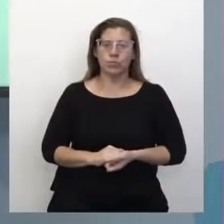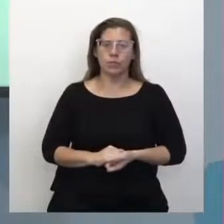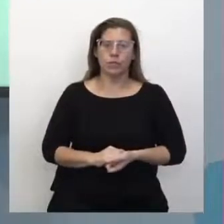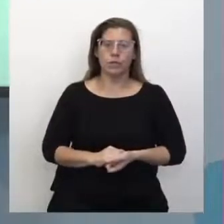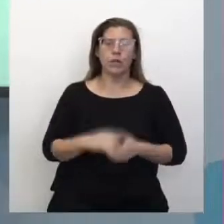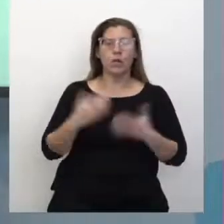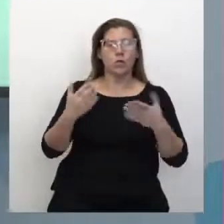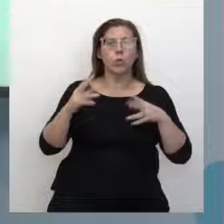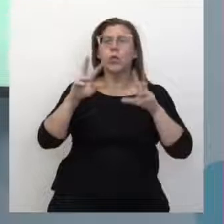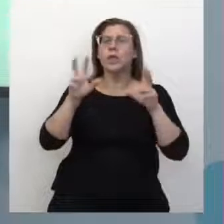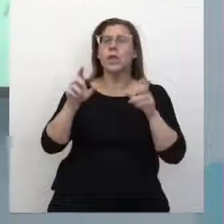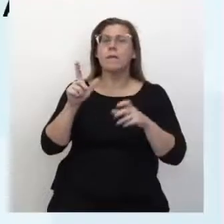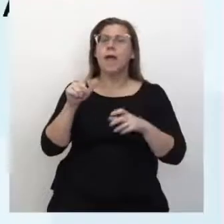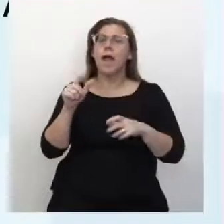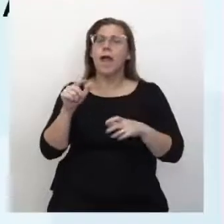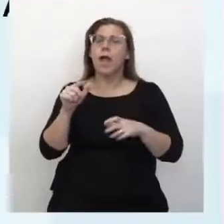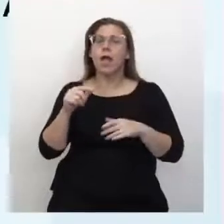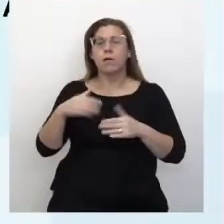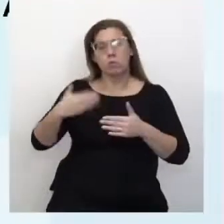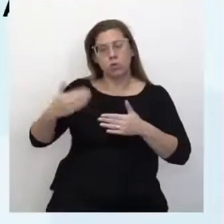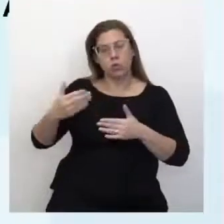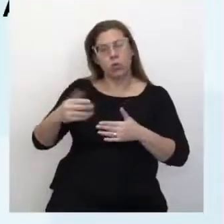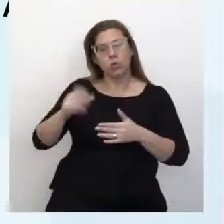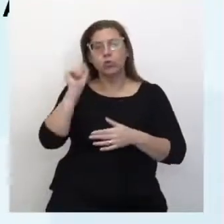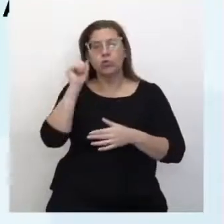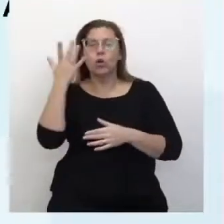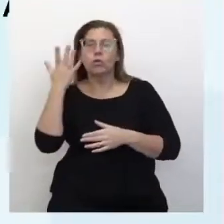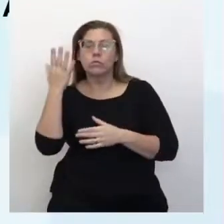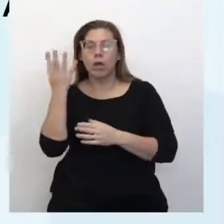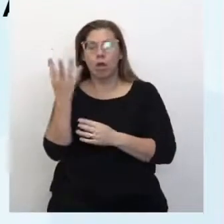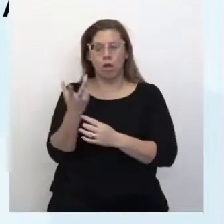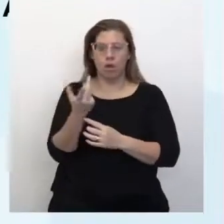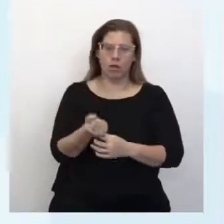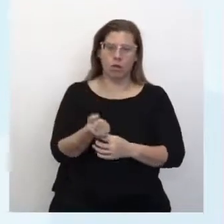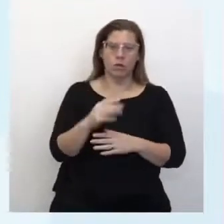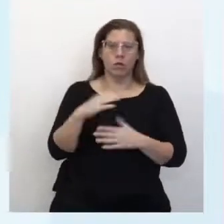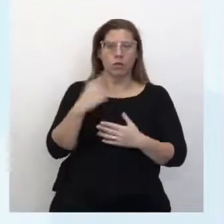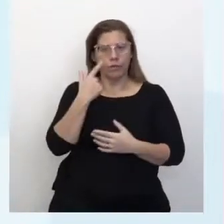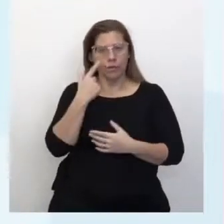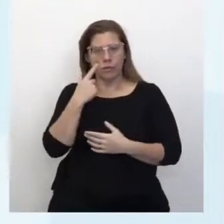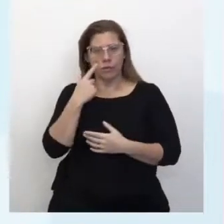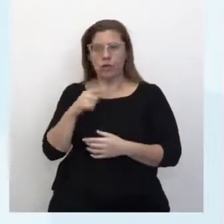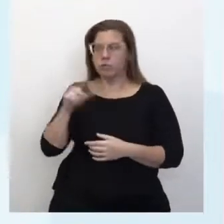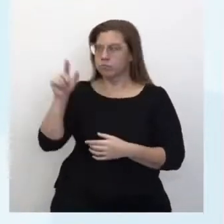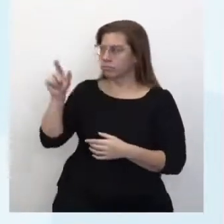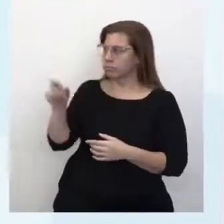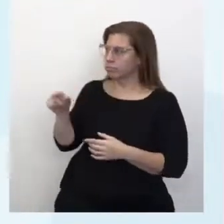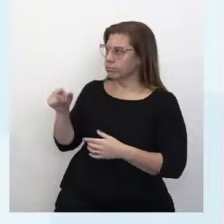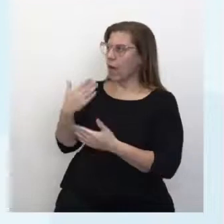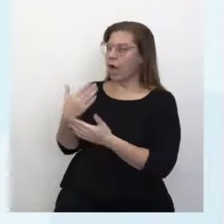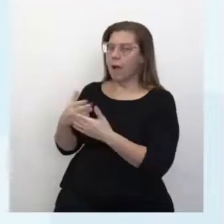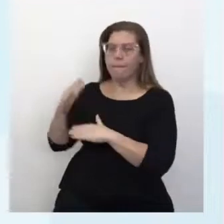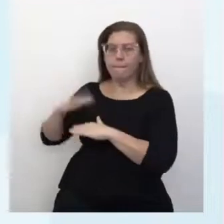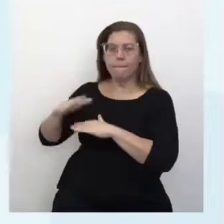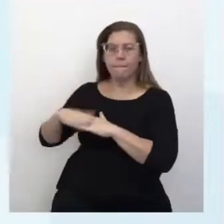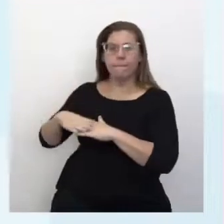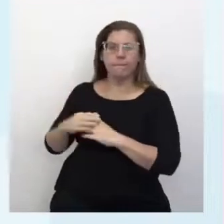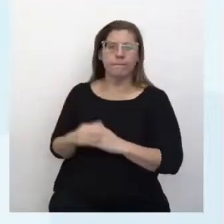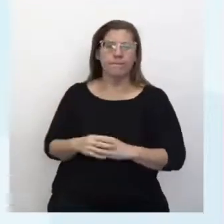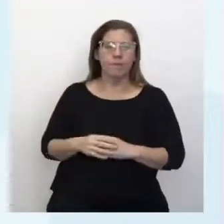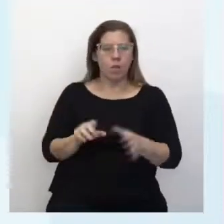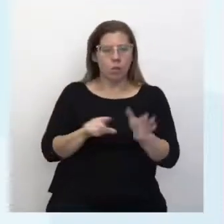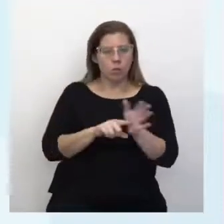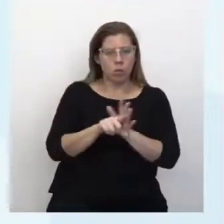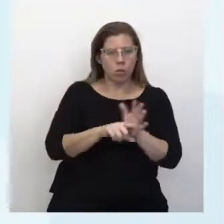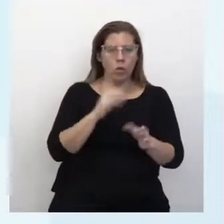Hoje o nosso tema é os processos criativos artísticos. Vamos então dar uma olhadinha na habilidade da aula de hoje? Olha só. Investigar